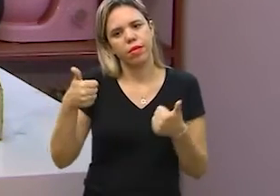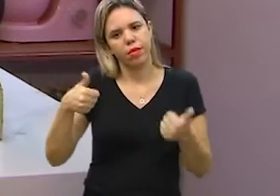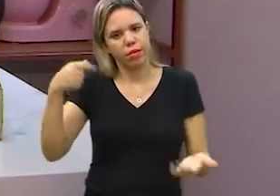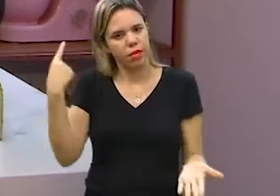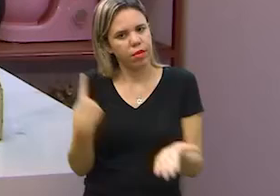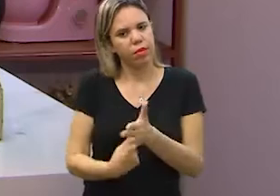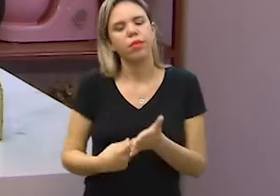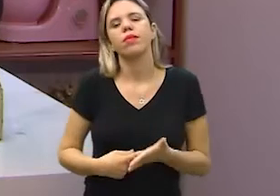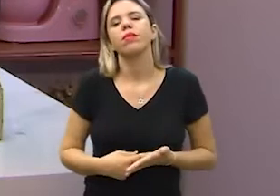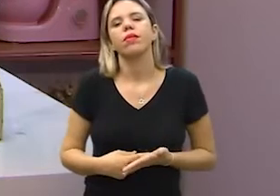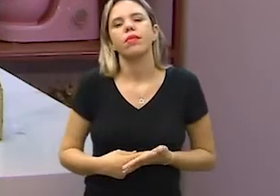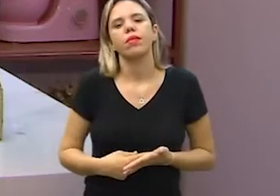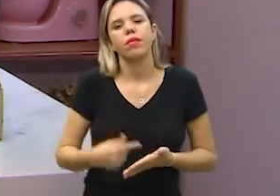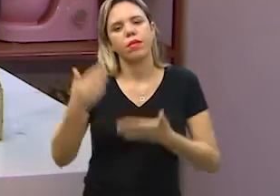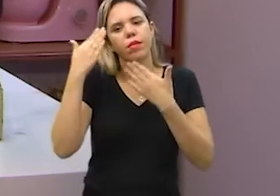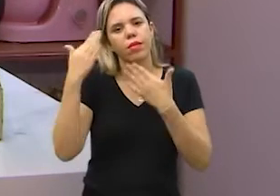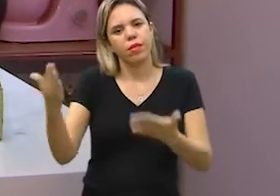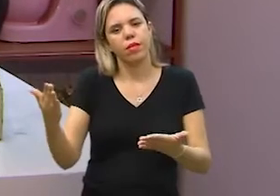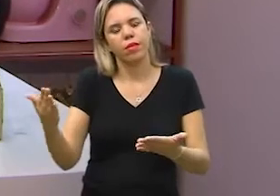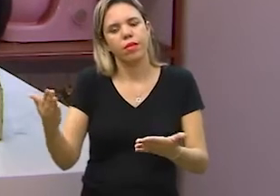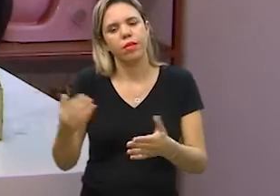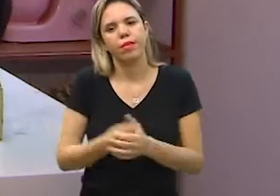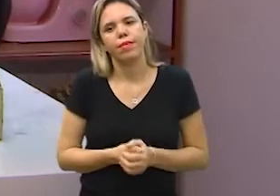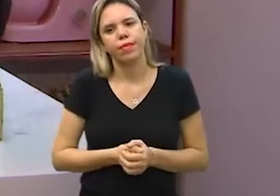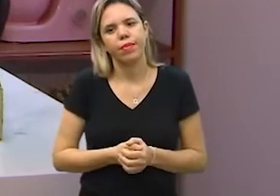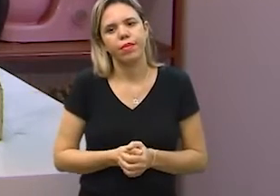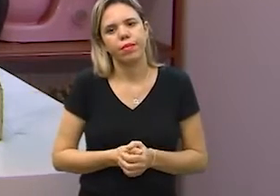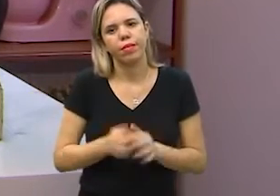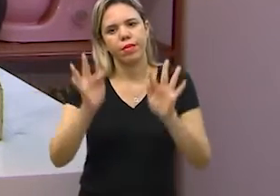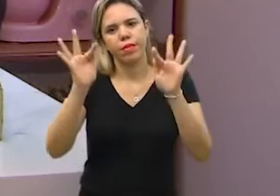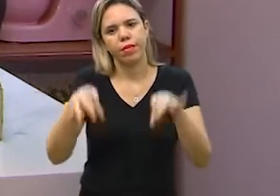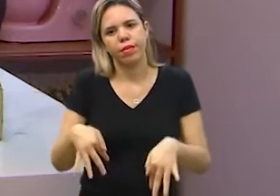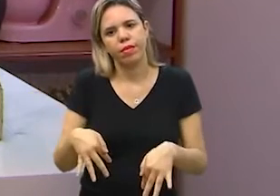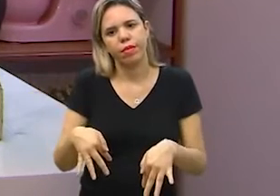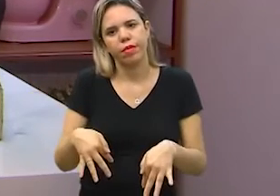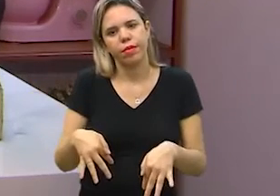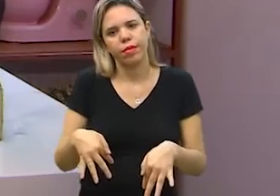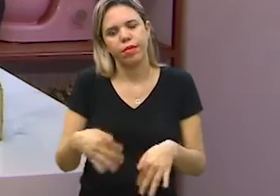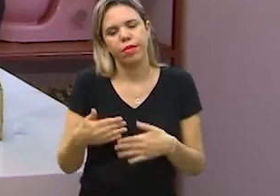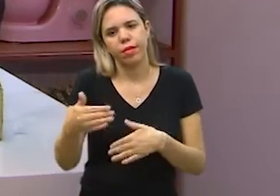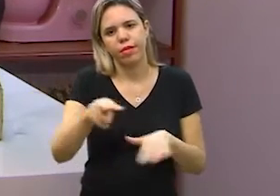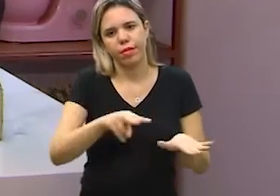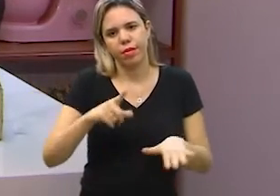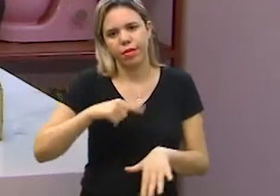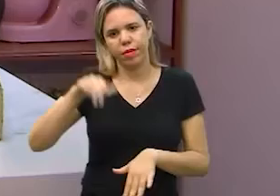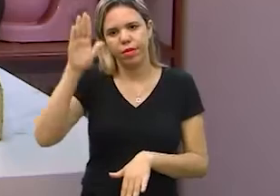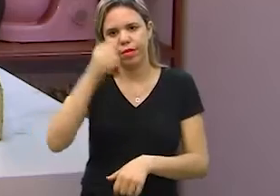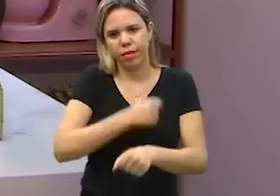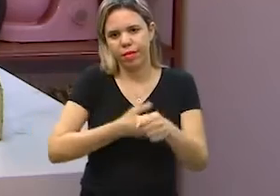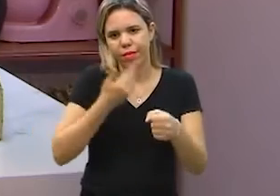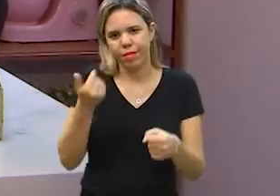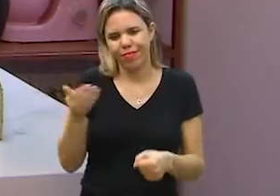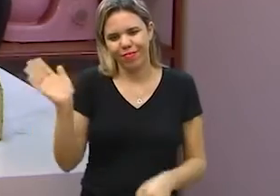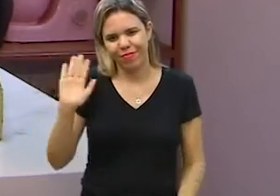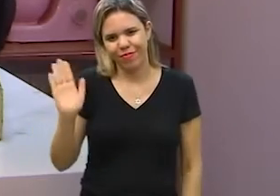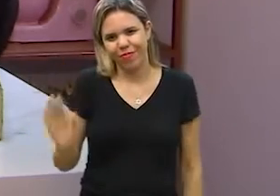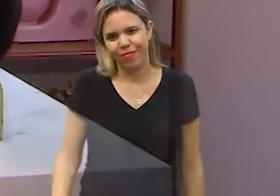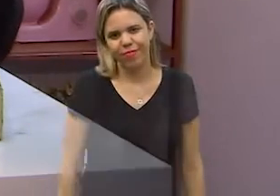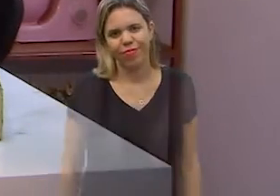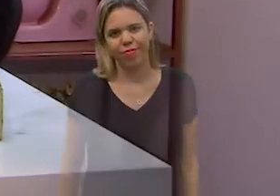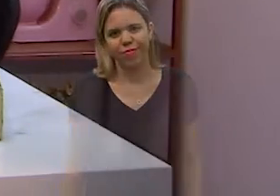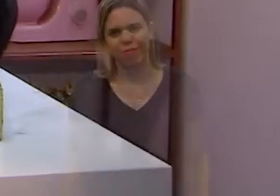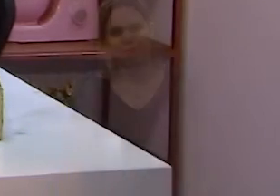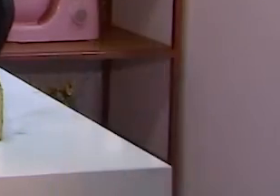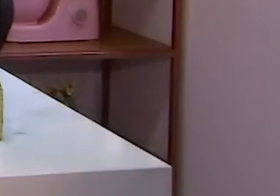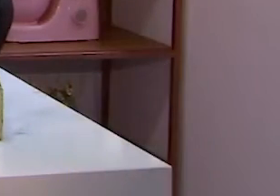deixar. Combinado? Combinado. Muito obrigado, Paty. Eu que agradeço. E a gente fica por aqui. Na próxima semana tem mais Cozinha Fácil. Tchau, tchau.